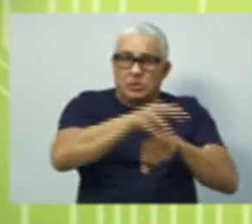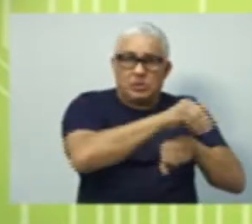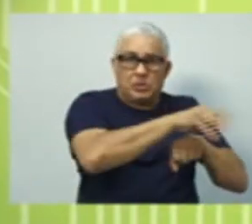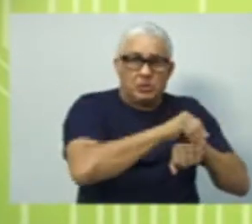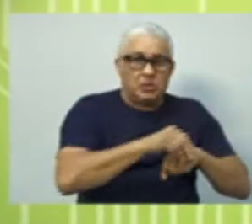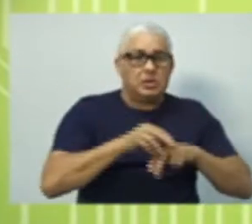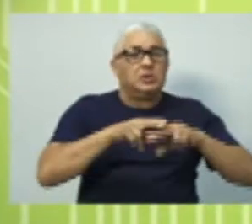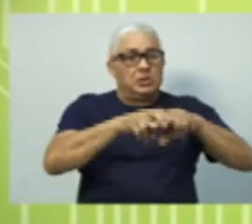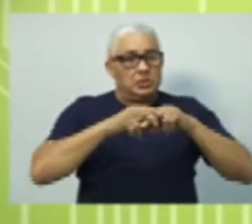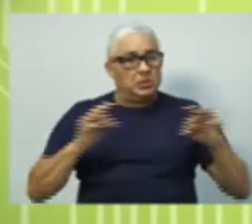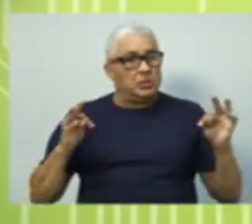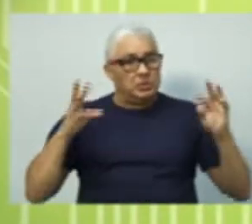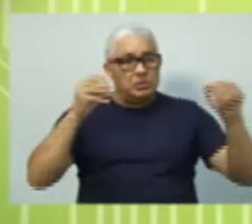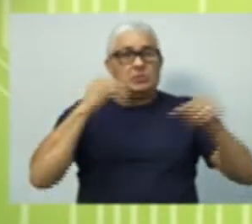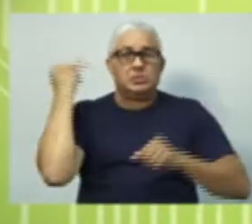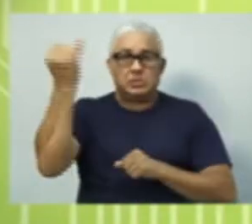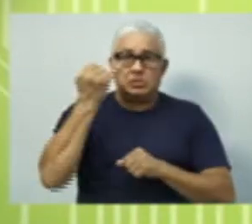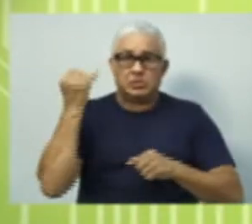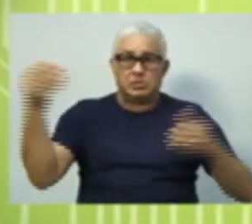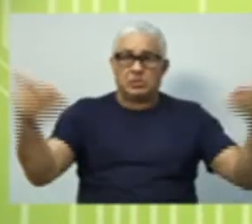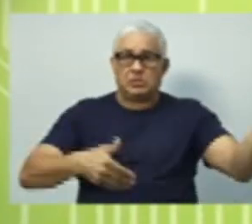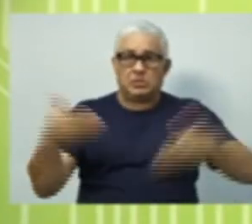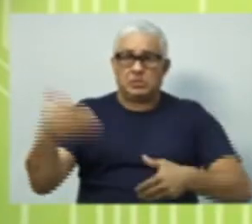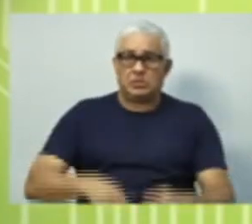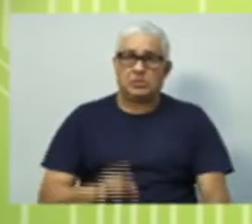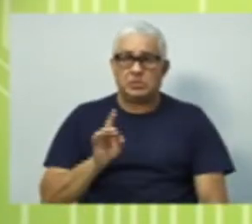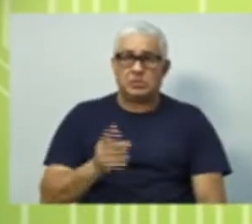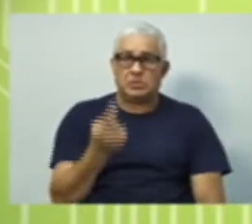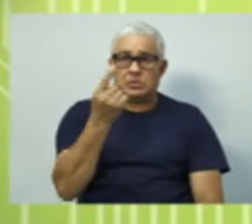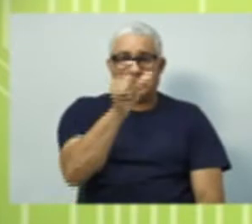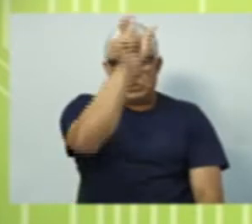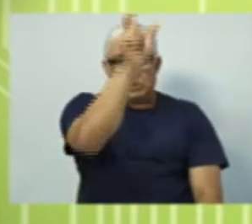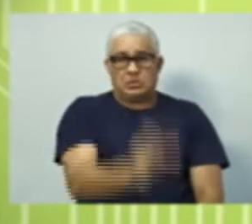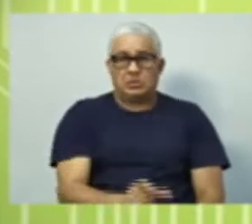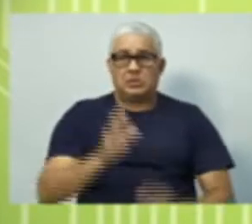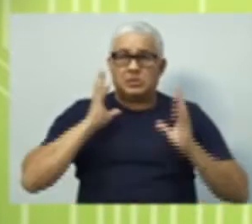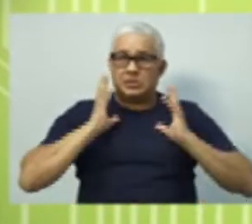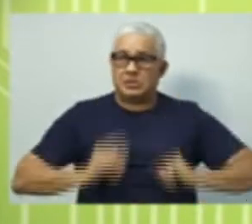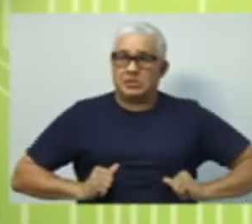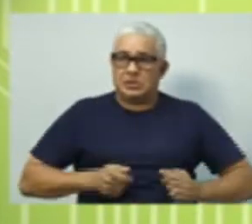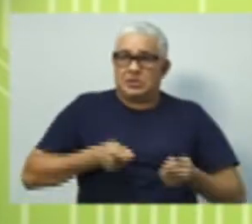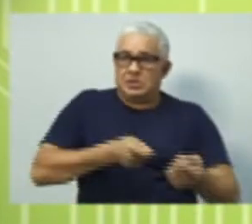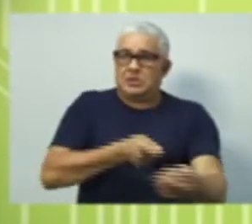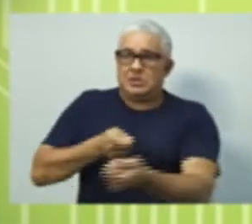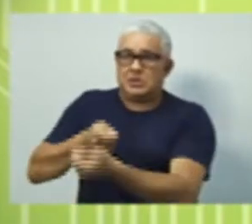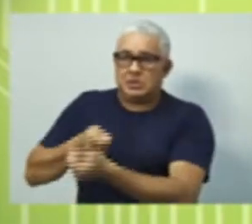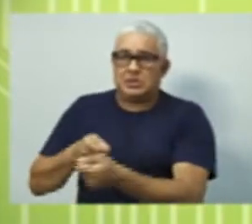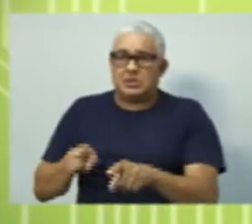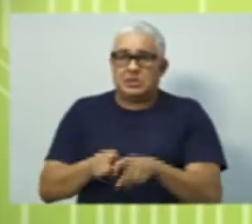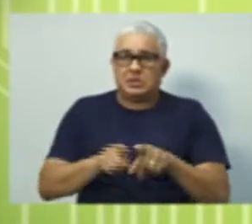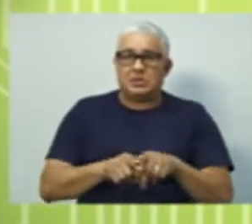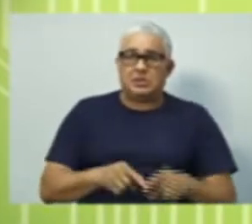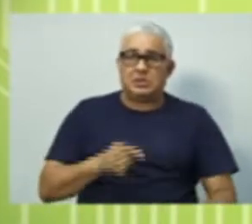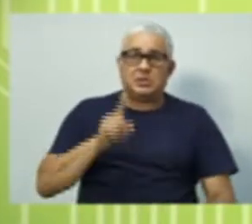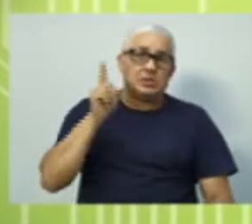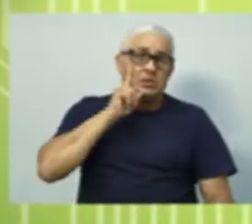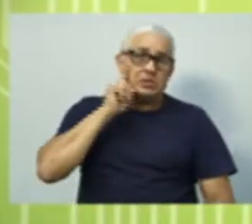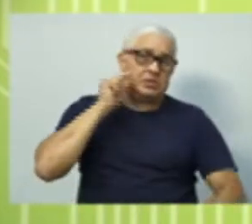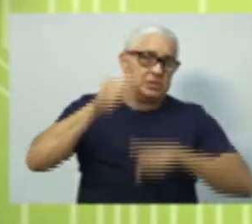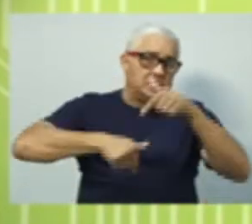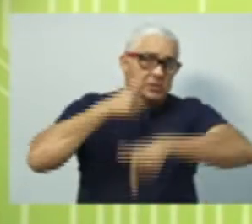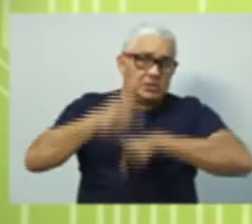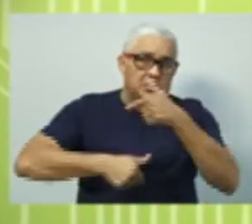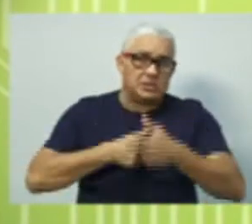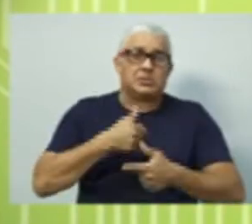o quê? Sempre de uma única pessoa está decidindo. E muitas das vezes, essa pessoa não é totalmente dona da razão, né? É importante você escutar